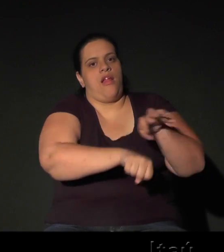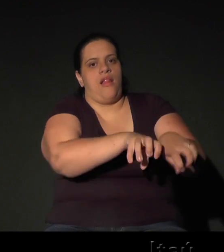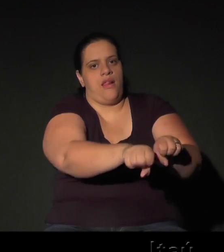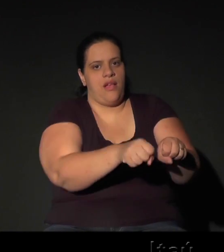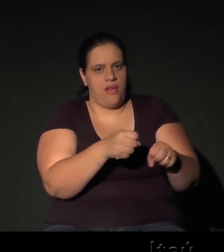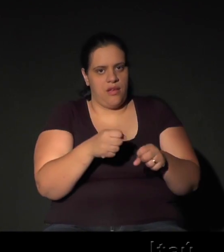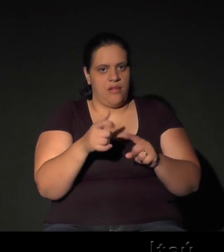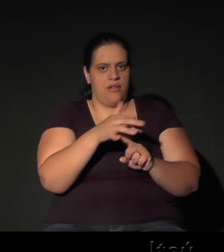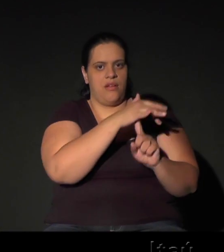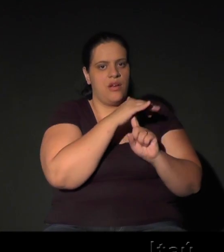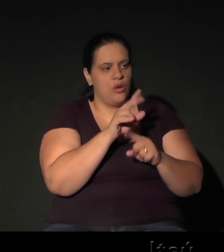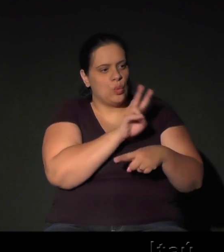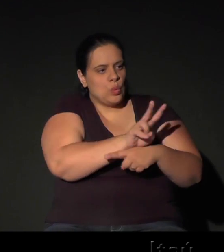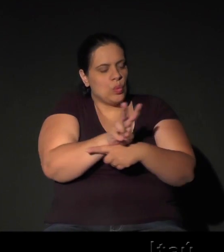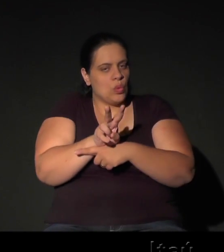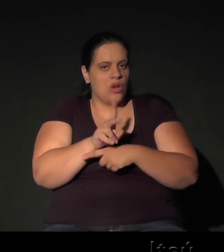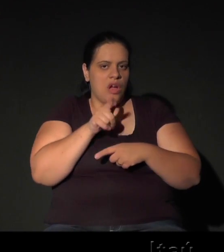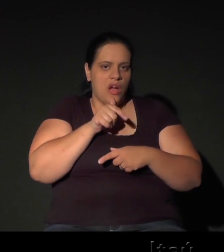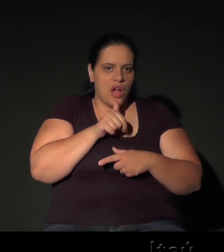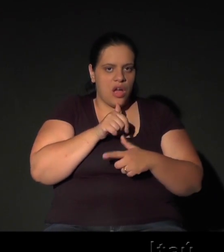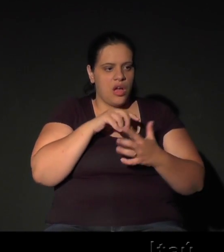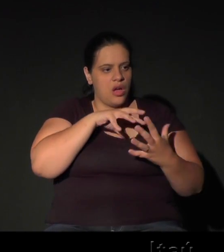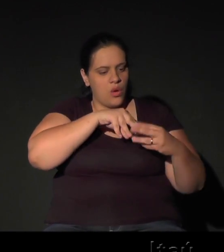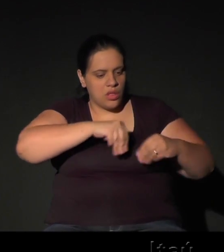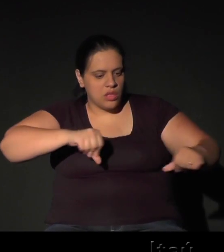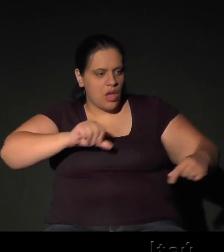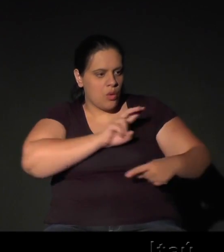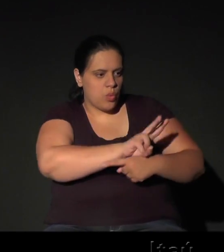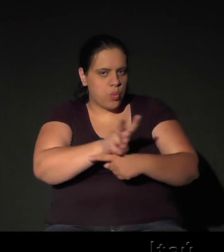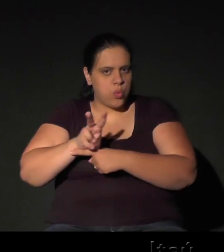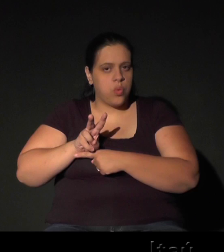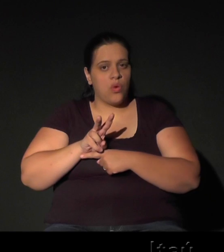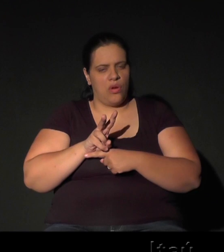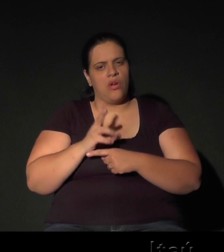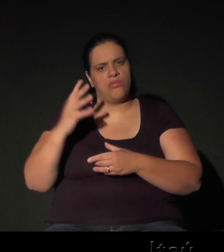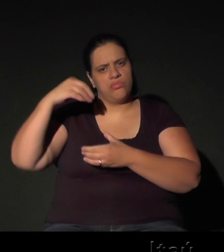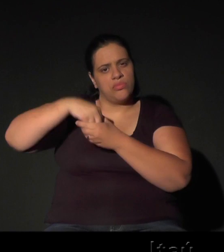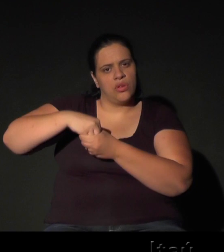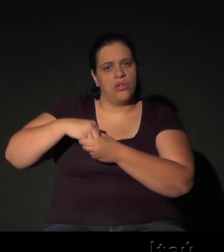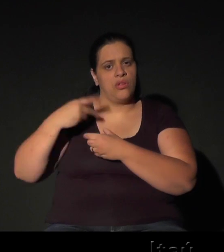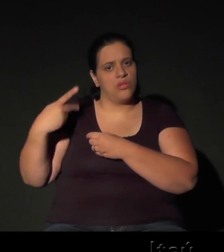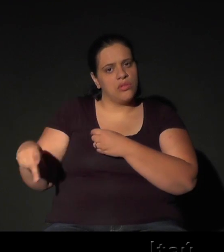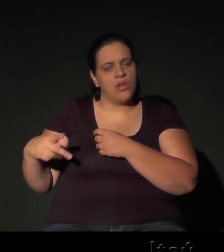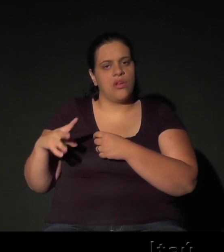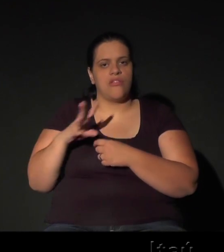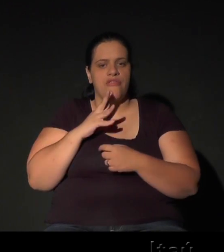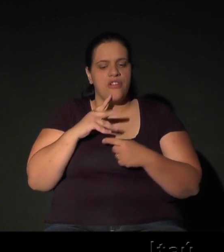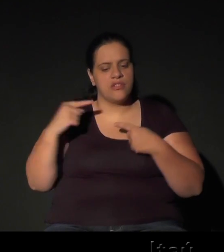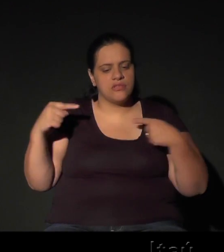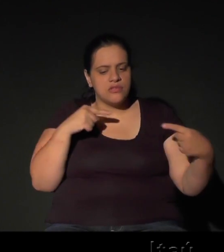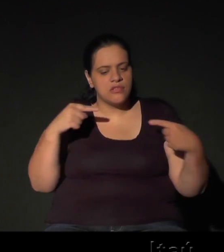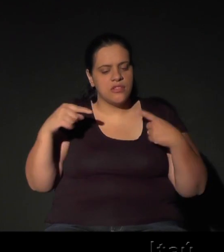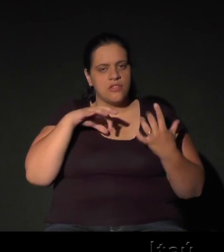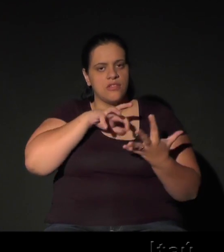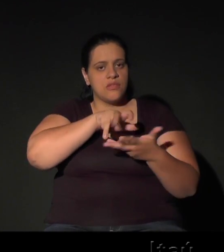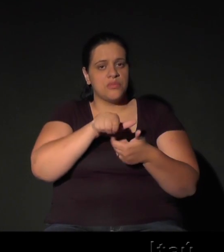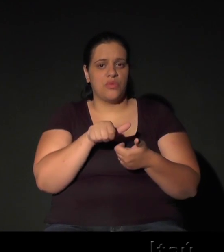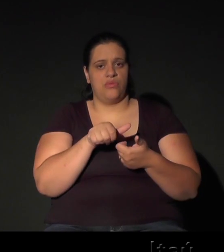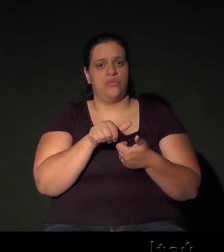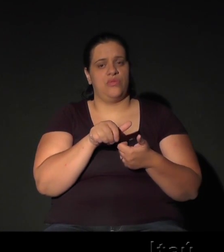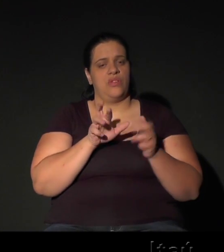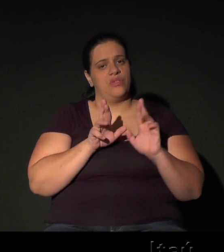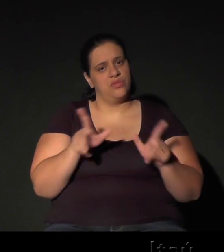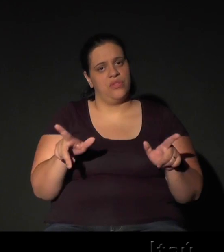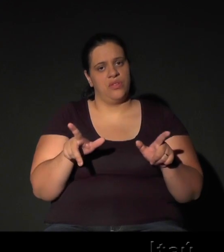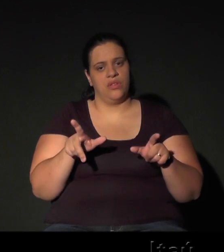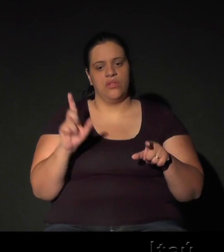consumismo da água da terra aí sim eu acho que a gente tá entrando né se a gente tá falando de disputa de mundo né não basta